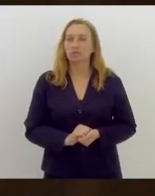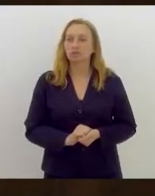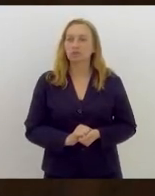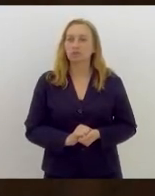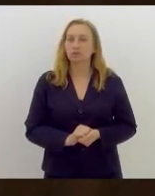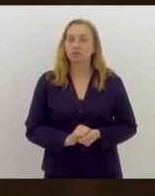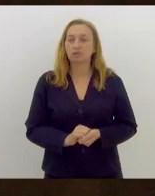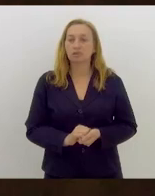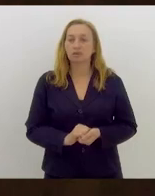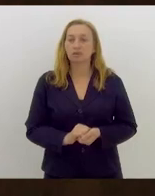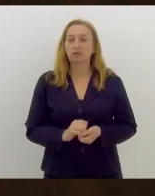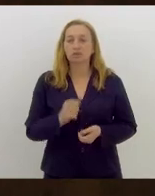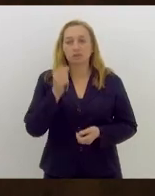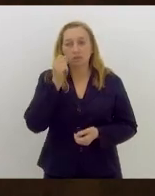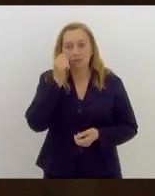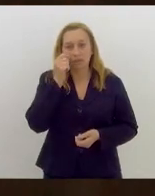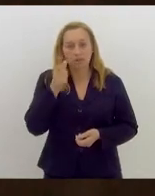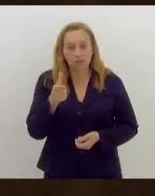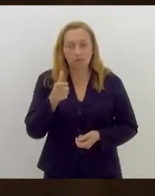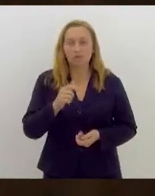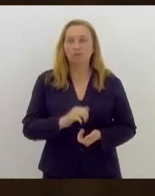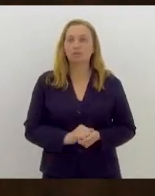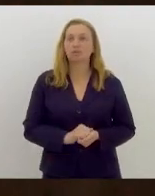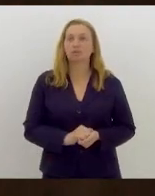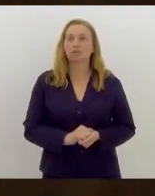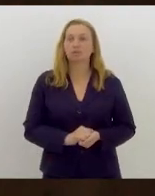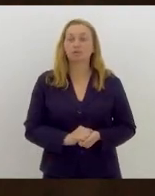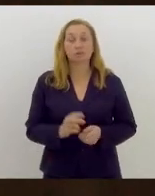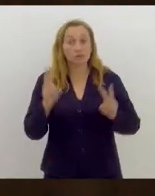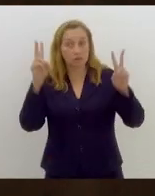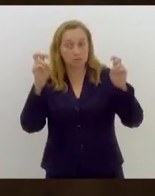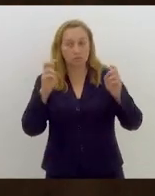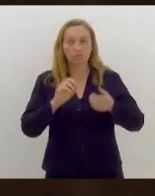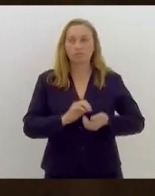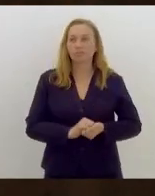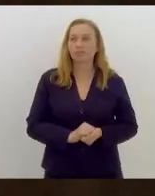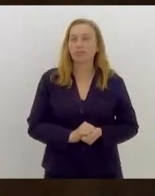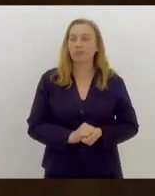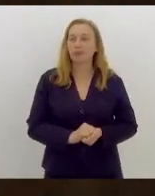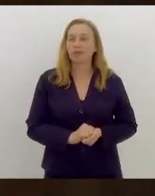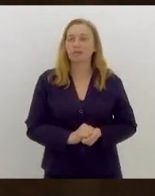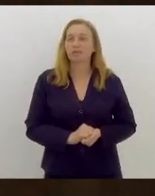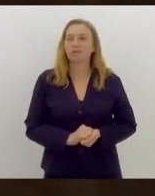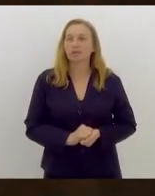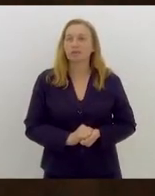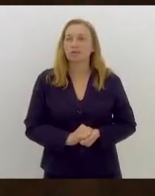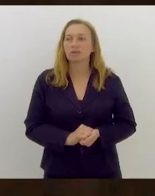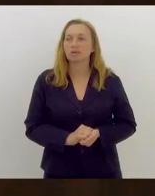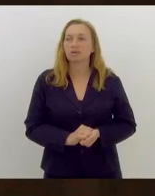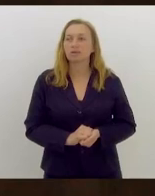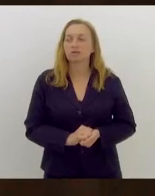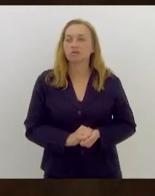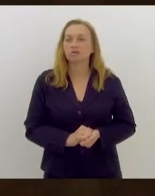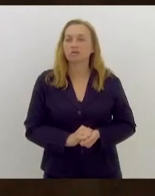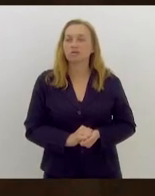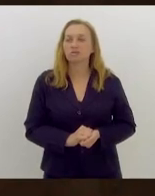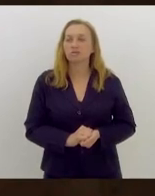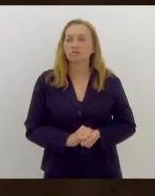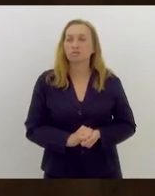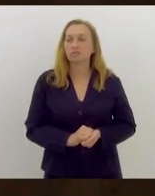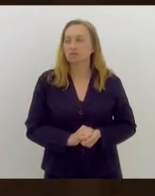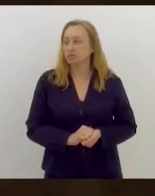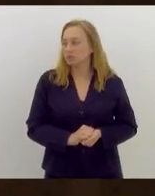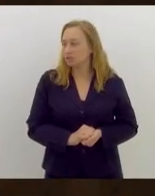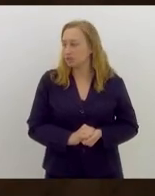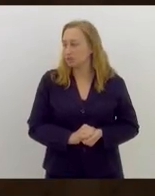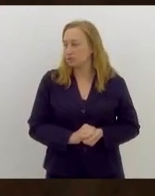alertando para esse fato o fosse